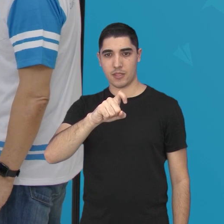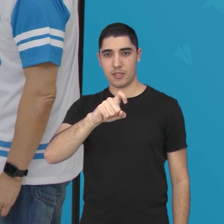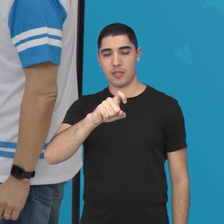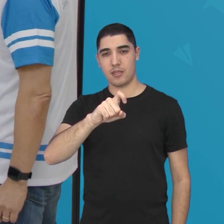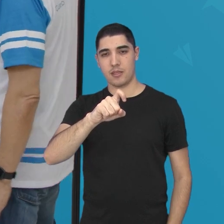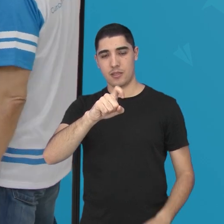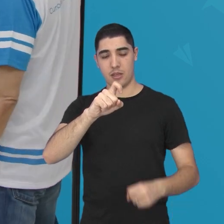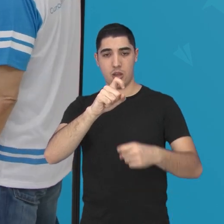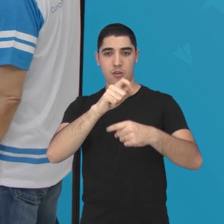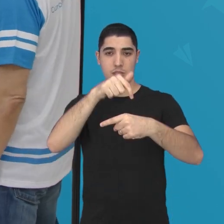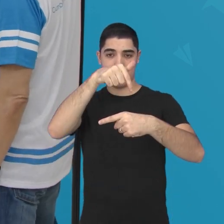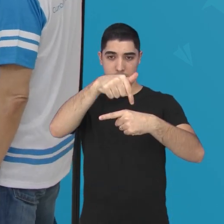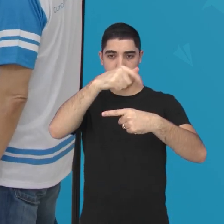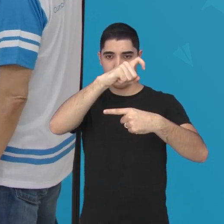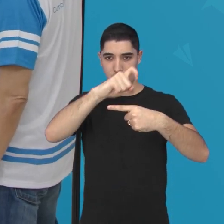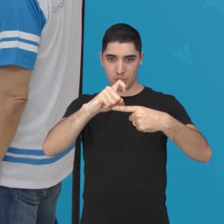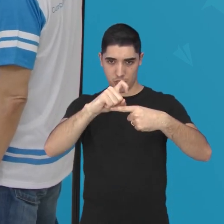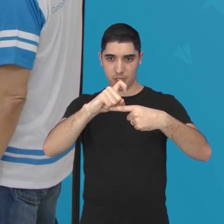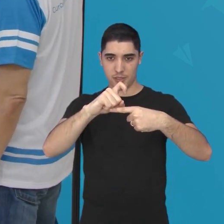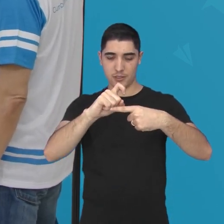7x sobre 15